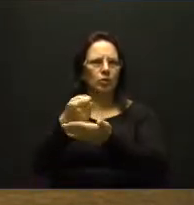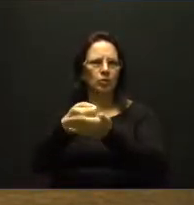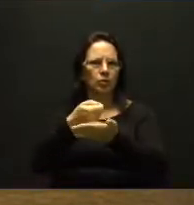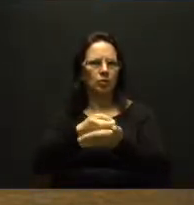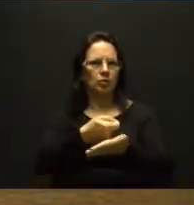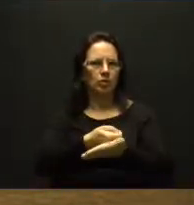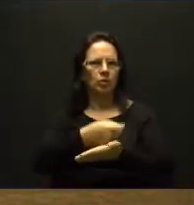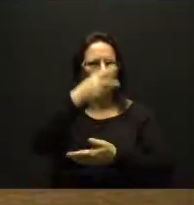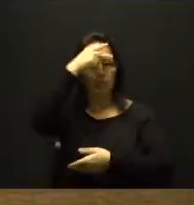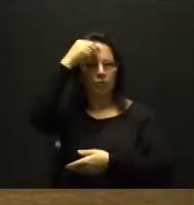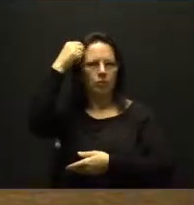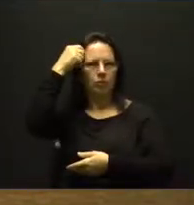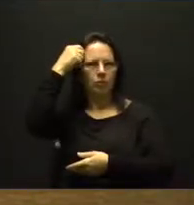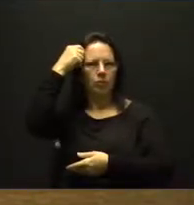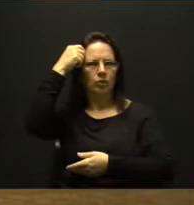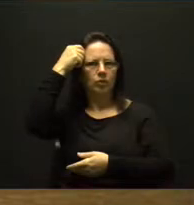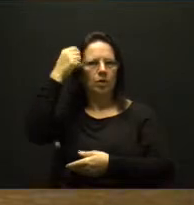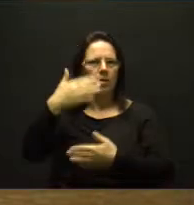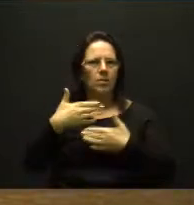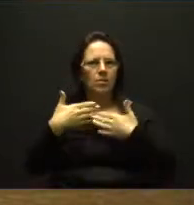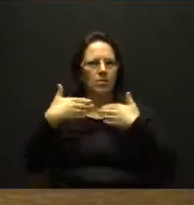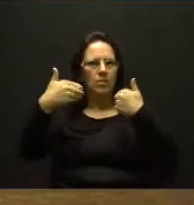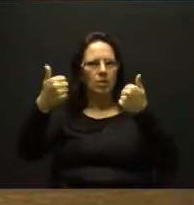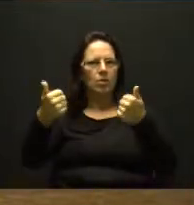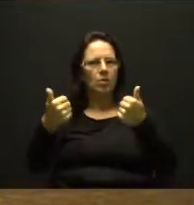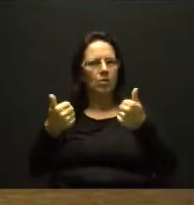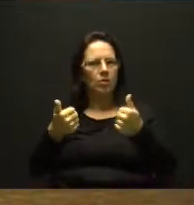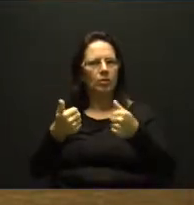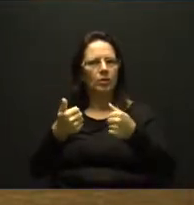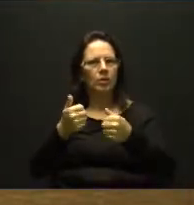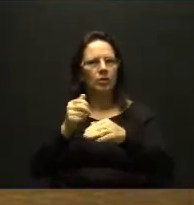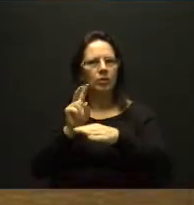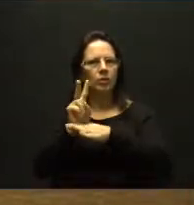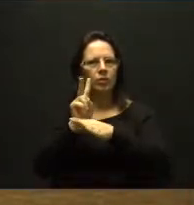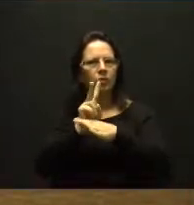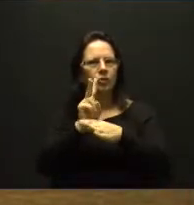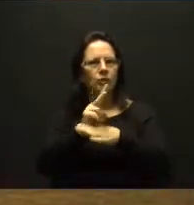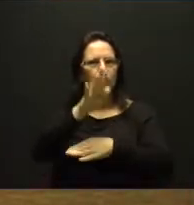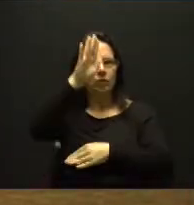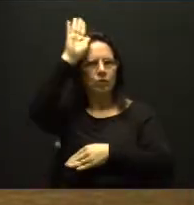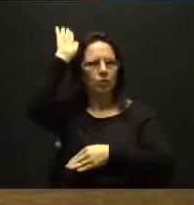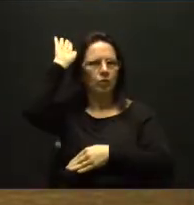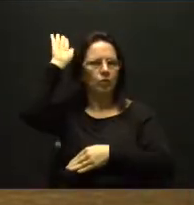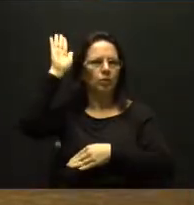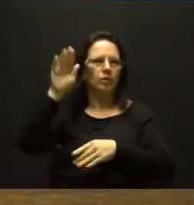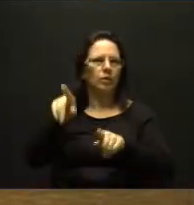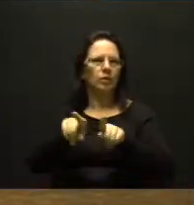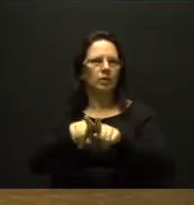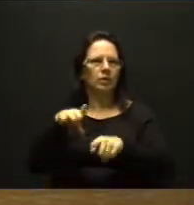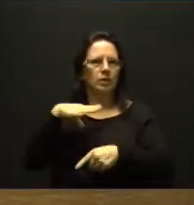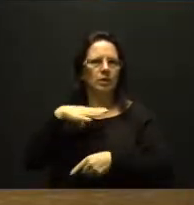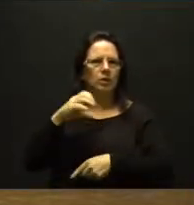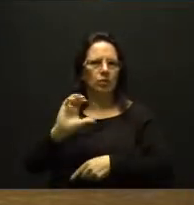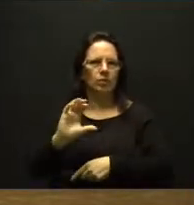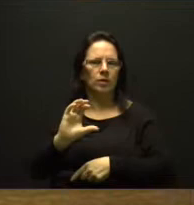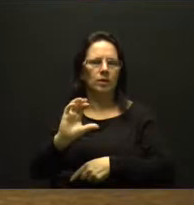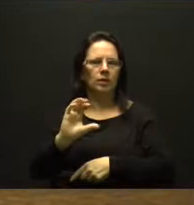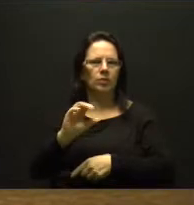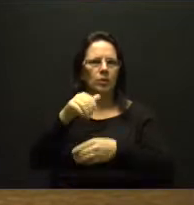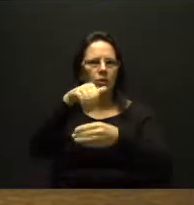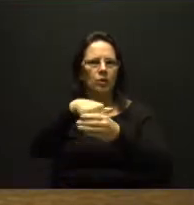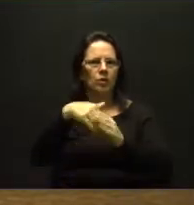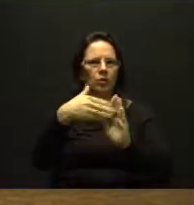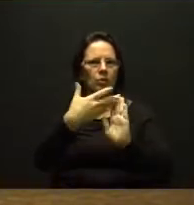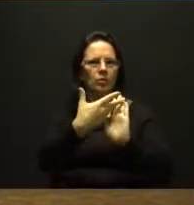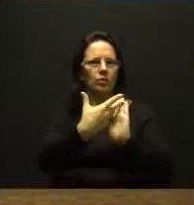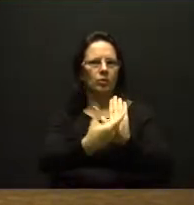prefeito vené do rostinho melhores condições aqui para a guarnição do nosso corpo de bombeiros do município de cubatão meu voto é